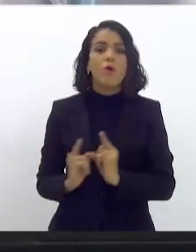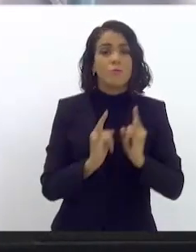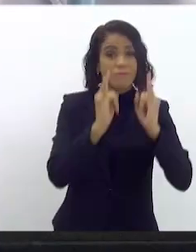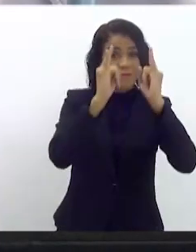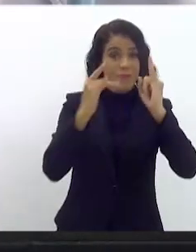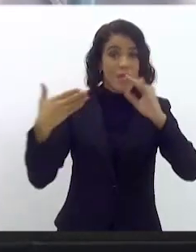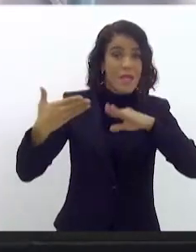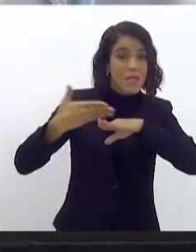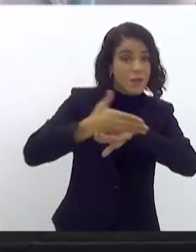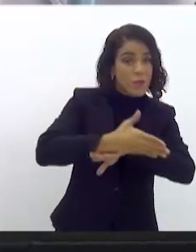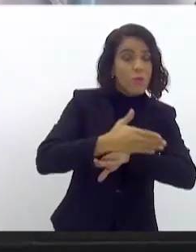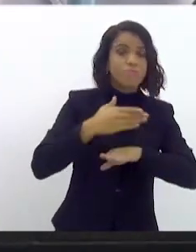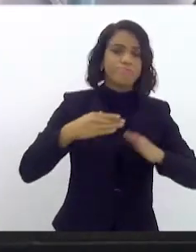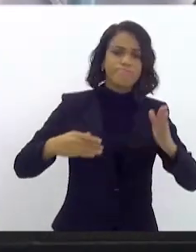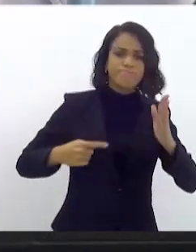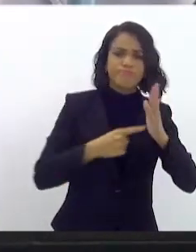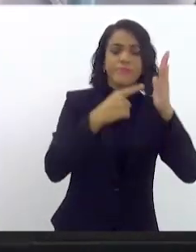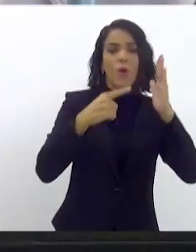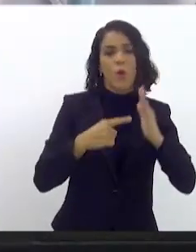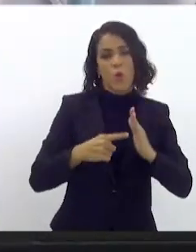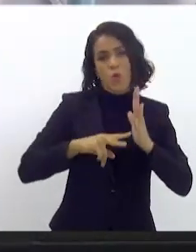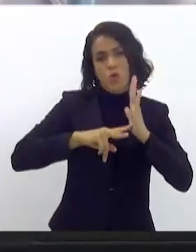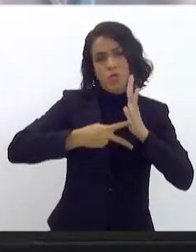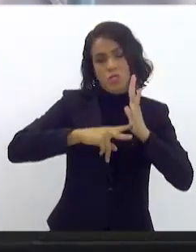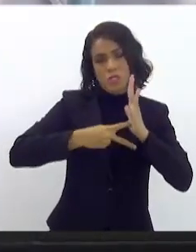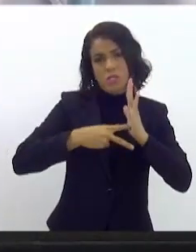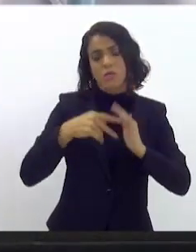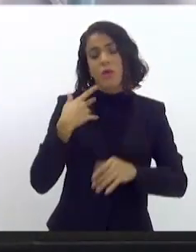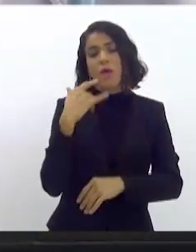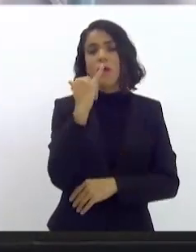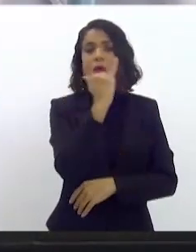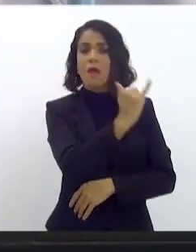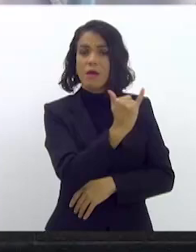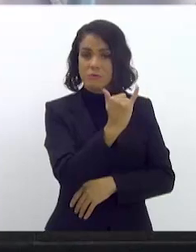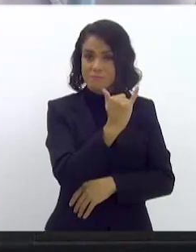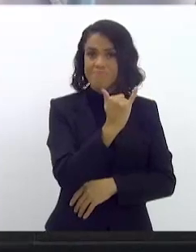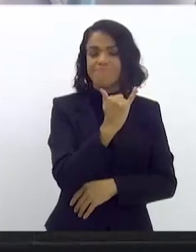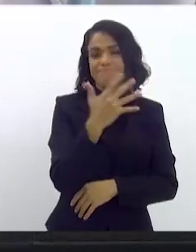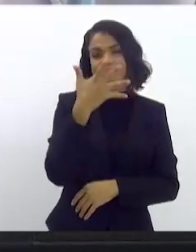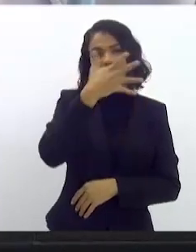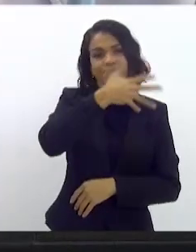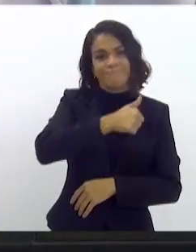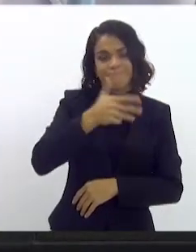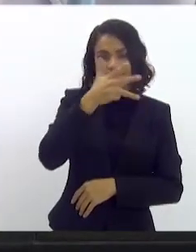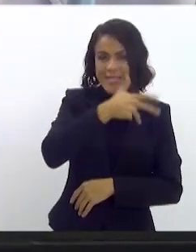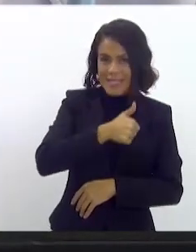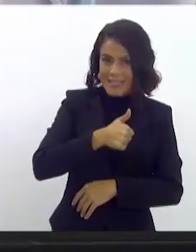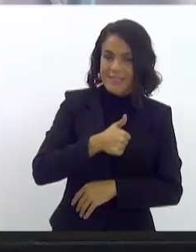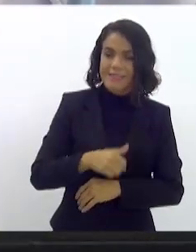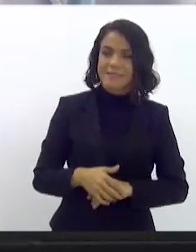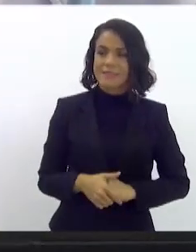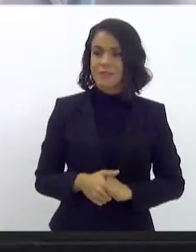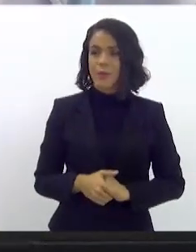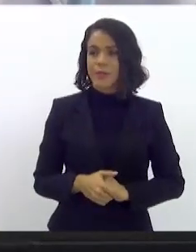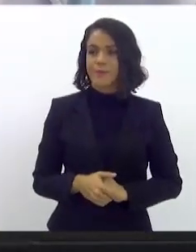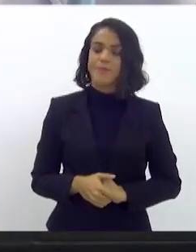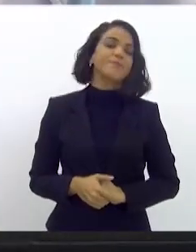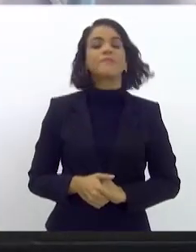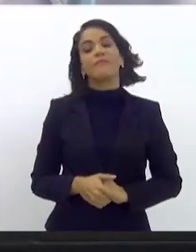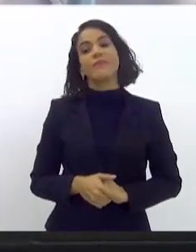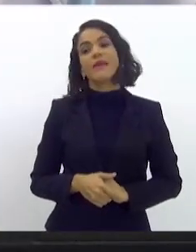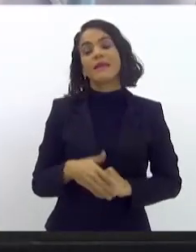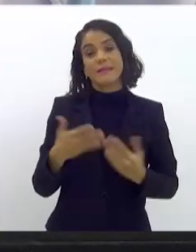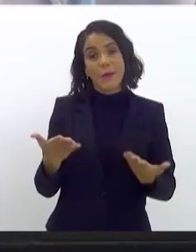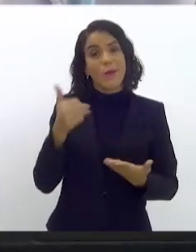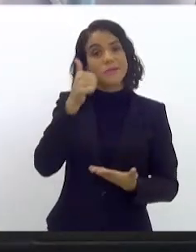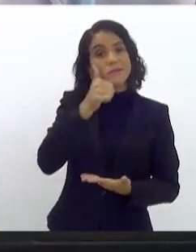e acionou o síndico, e aí bateram na porta, foi quando essa moça conseguiu ser solta. E